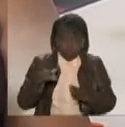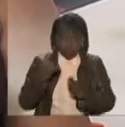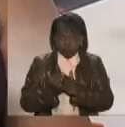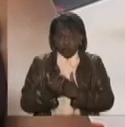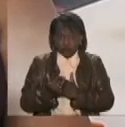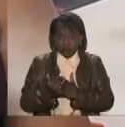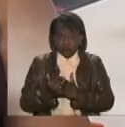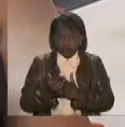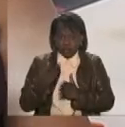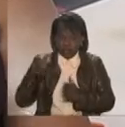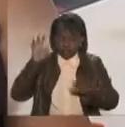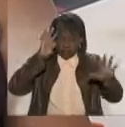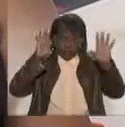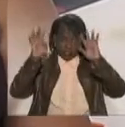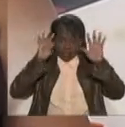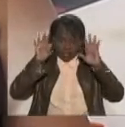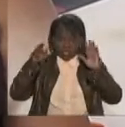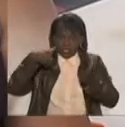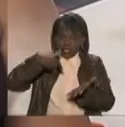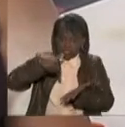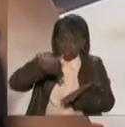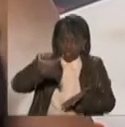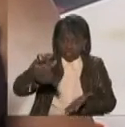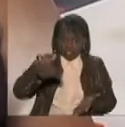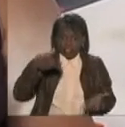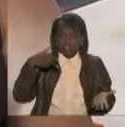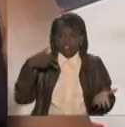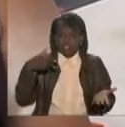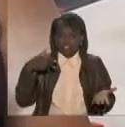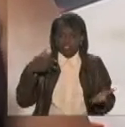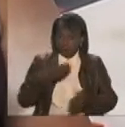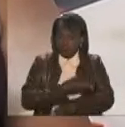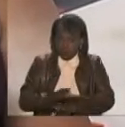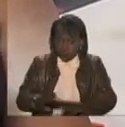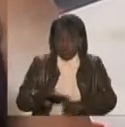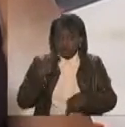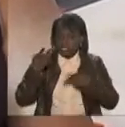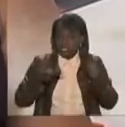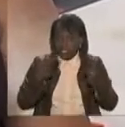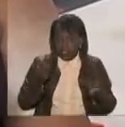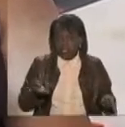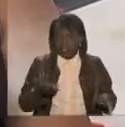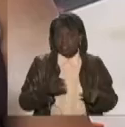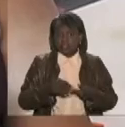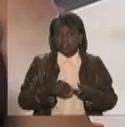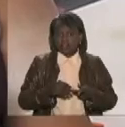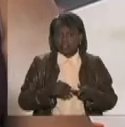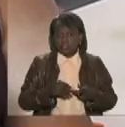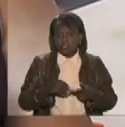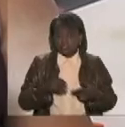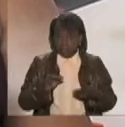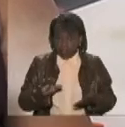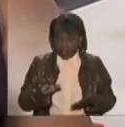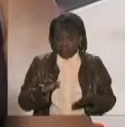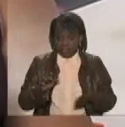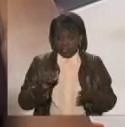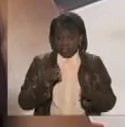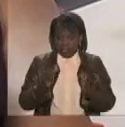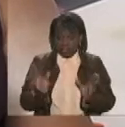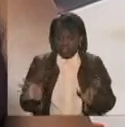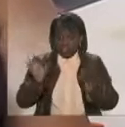no todo, no seu pensar, no seu andar, no seu agir, no seu falar. Isso